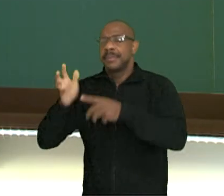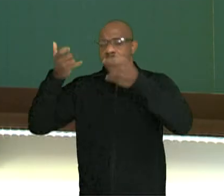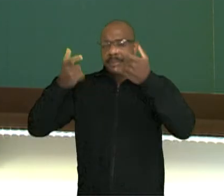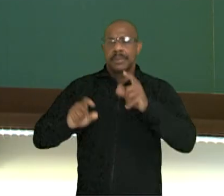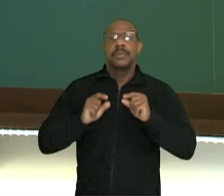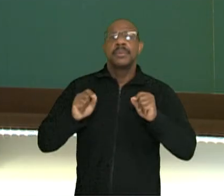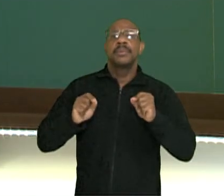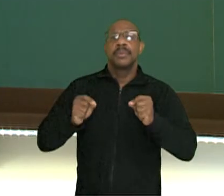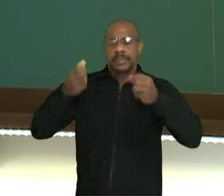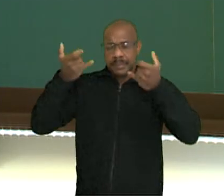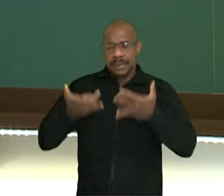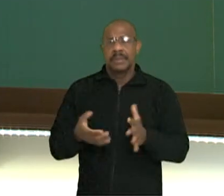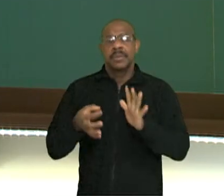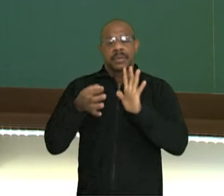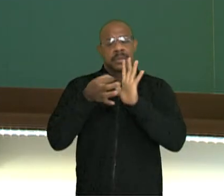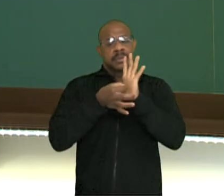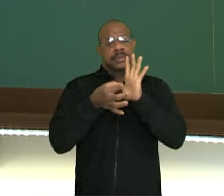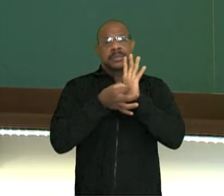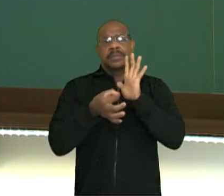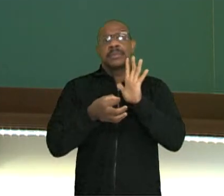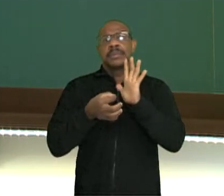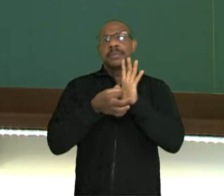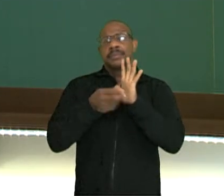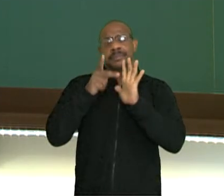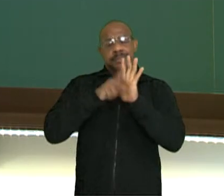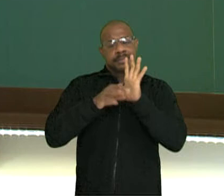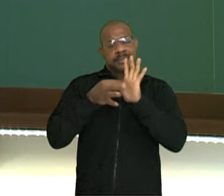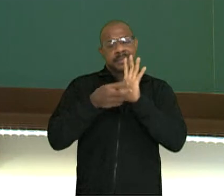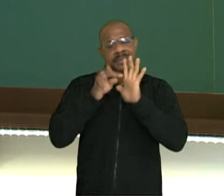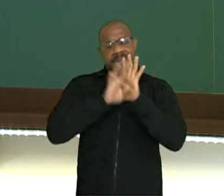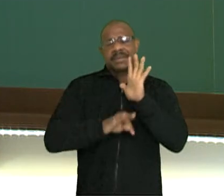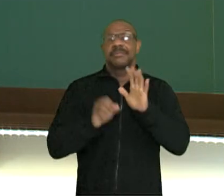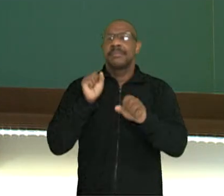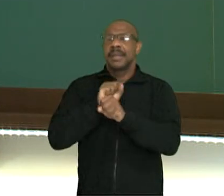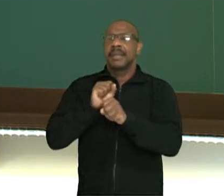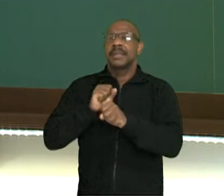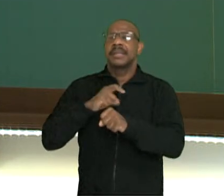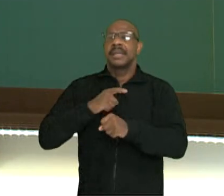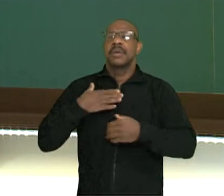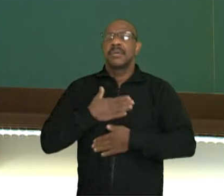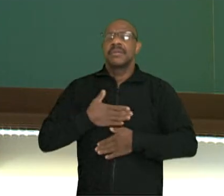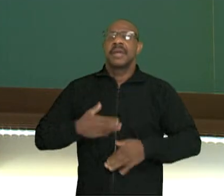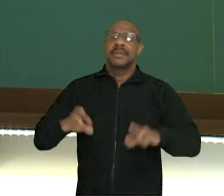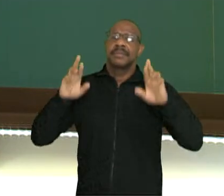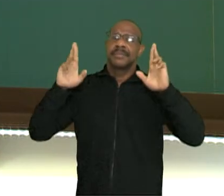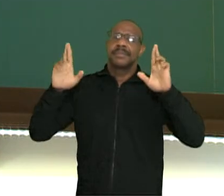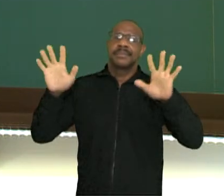falamos sobre artigo de opinião. Espero que você tenha gostado e até breve.